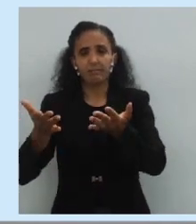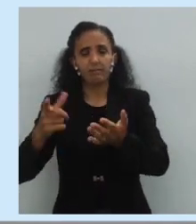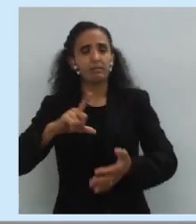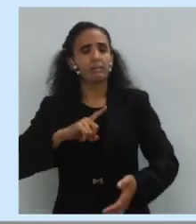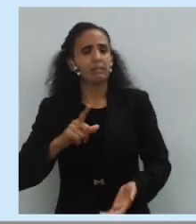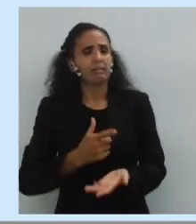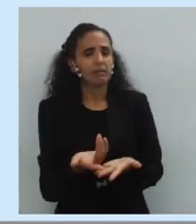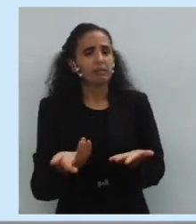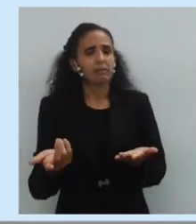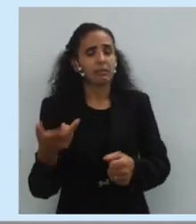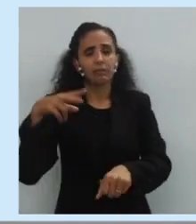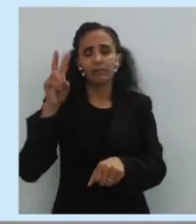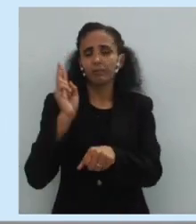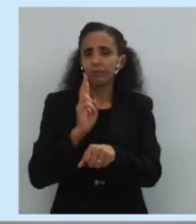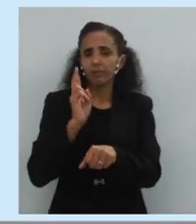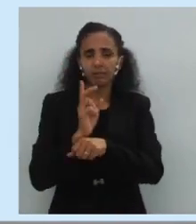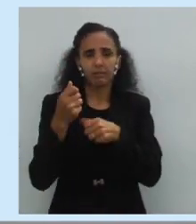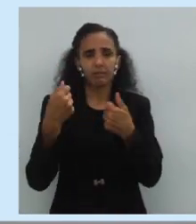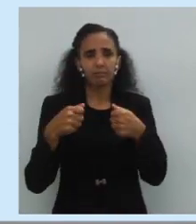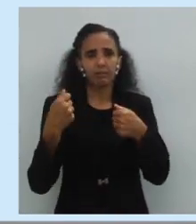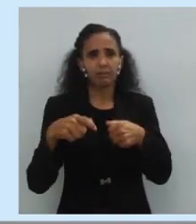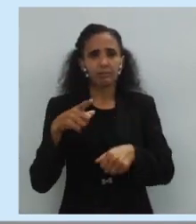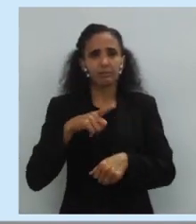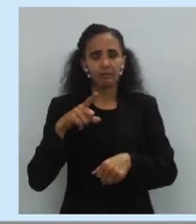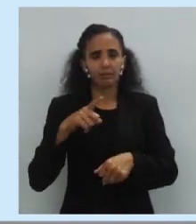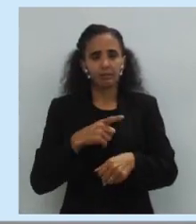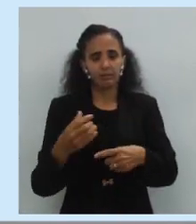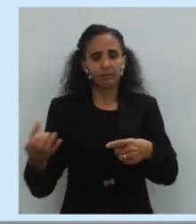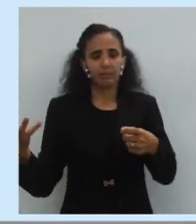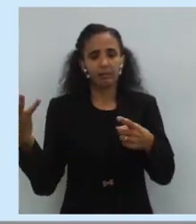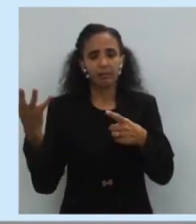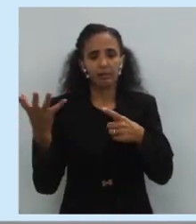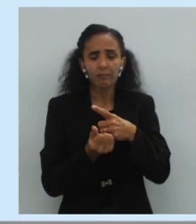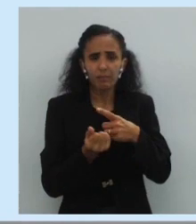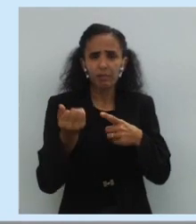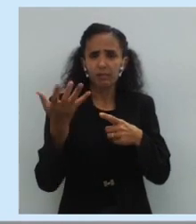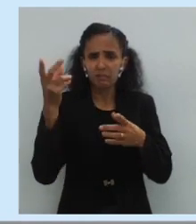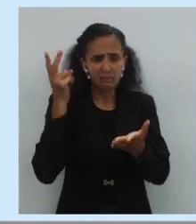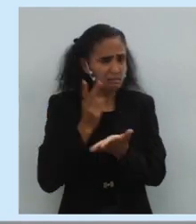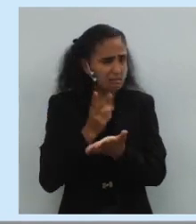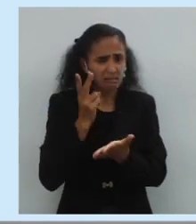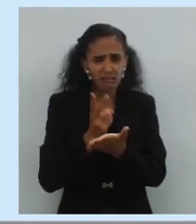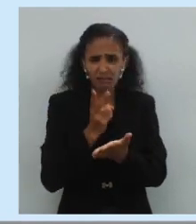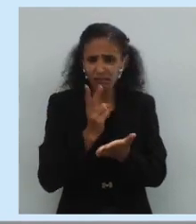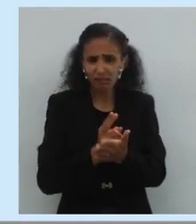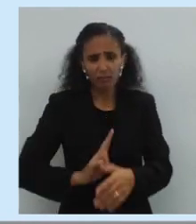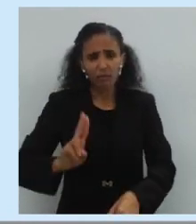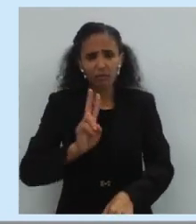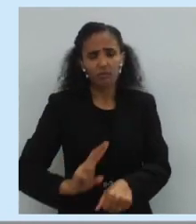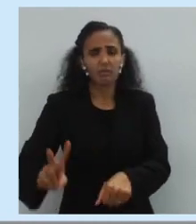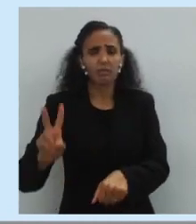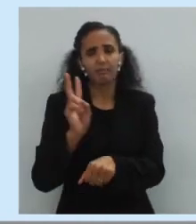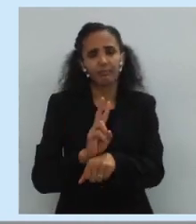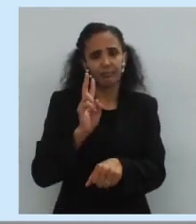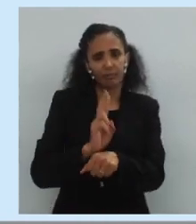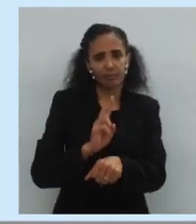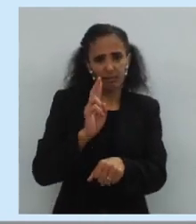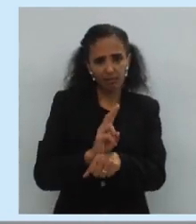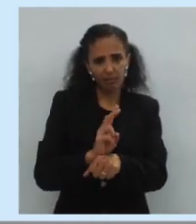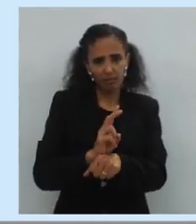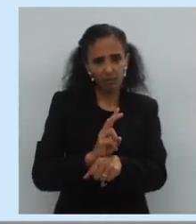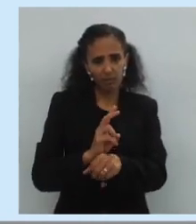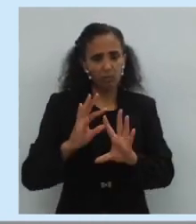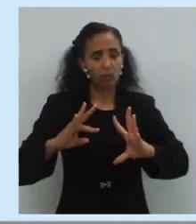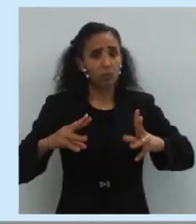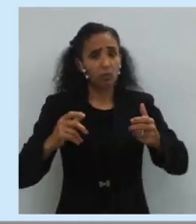Então, entre as medidas que tem de prevenção estão o uso do preservativo nas relações